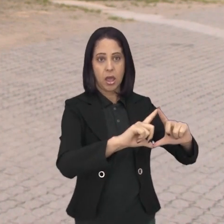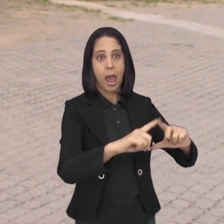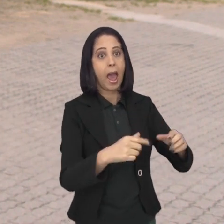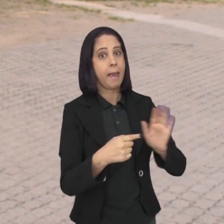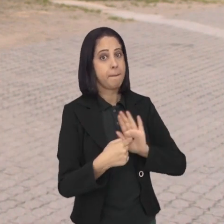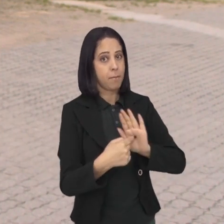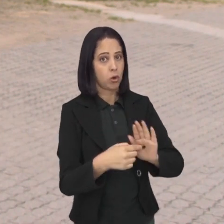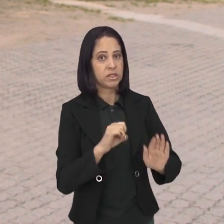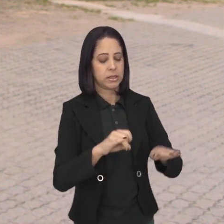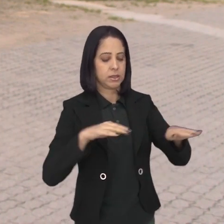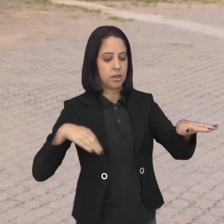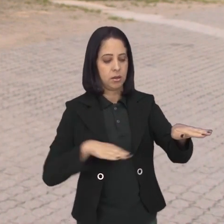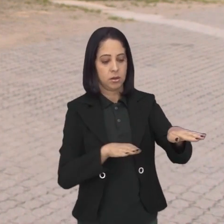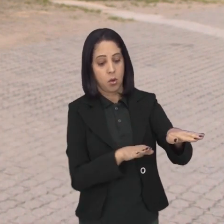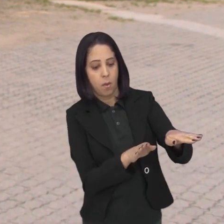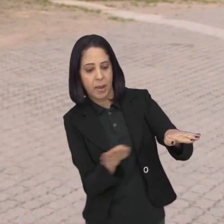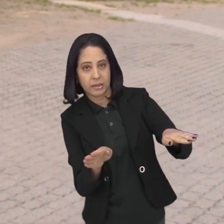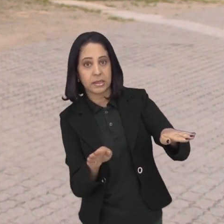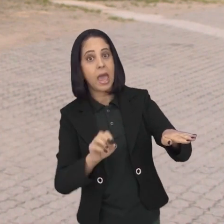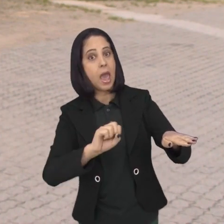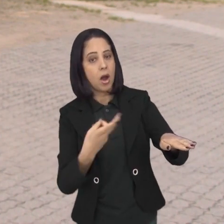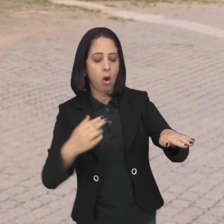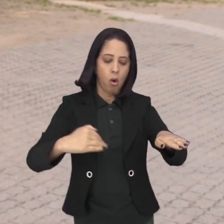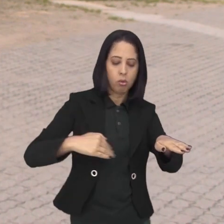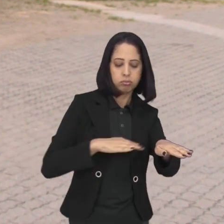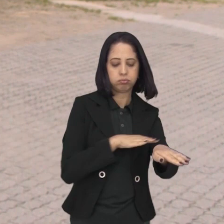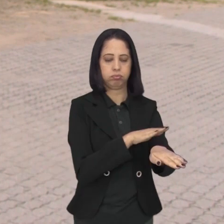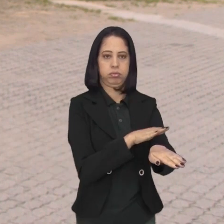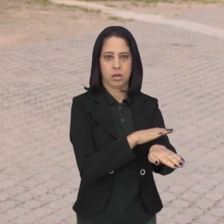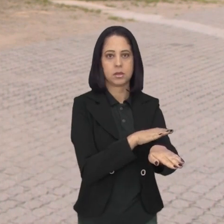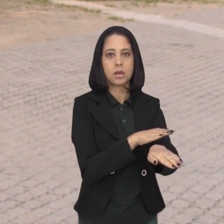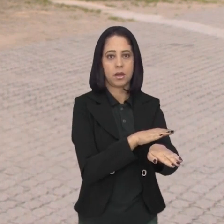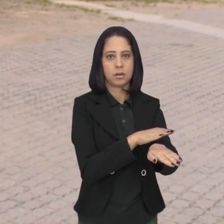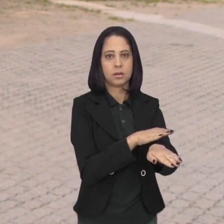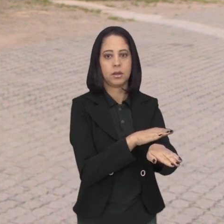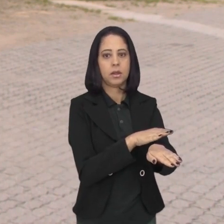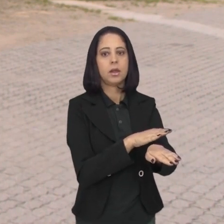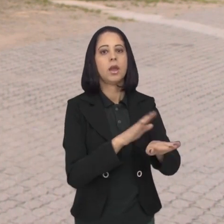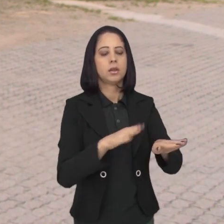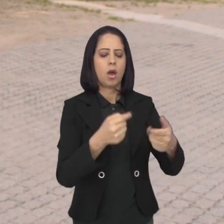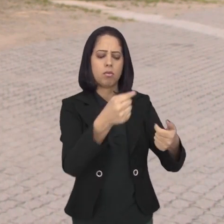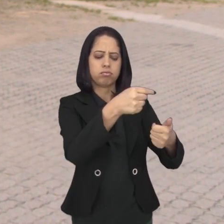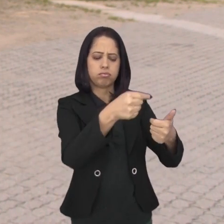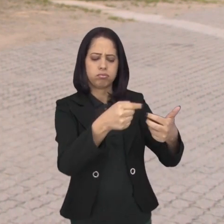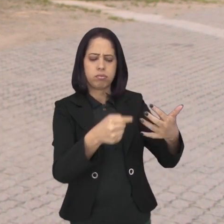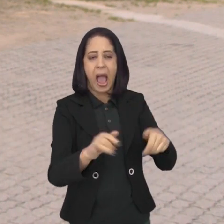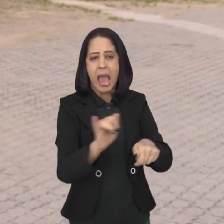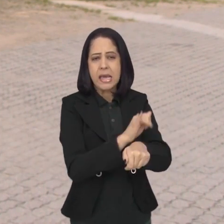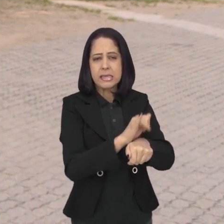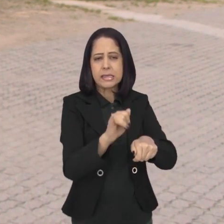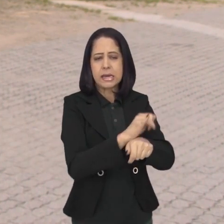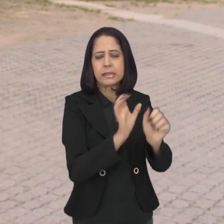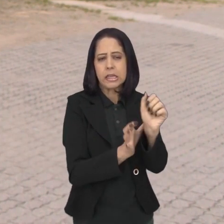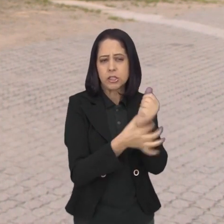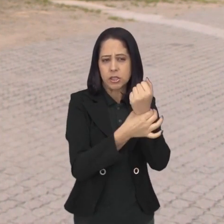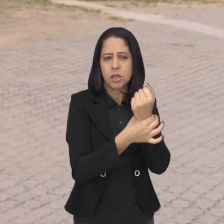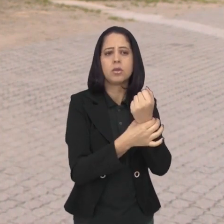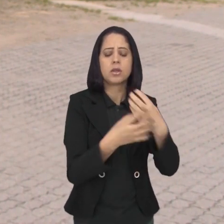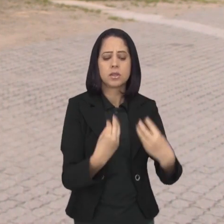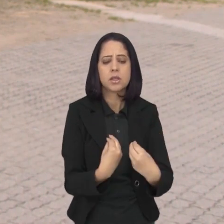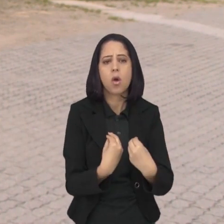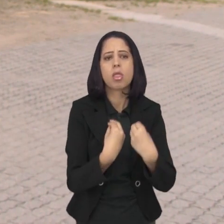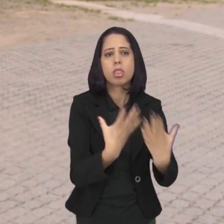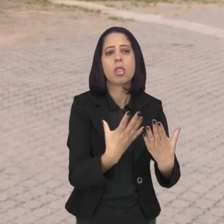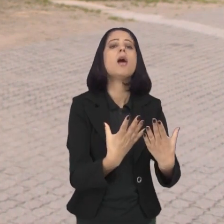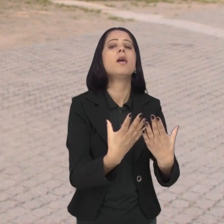gente dispõe de uma seta sinalizadora que vai estar indicando se a pessoa deve mudar de faixa e seguir pela esquerda ou pela direita. Então são elementos de sinalização